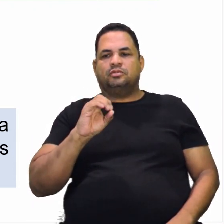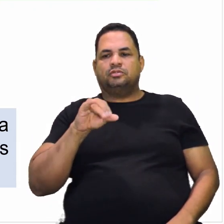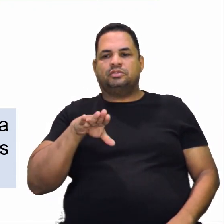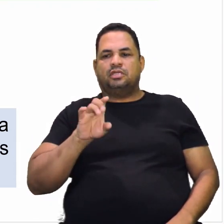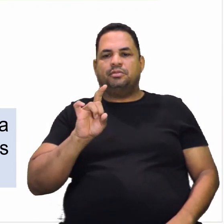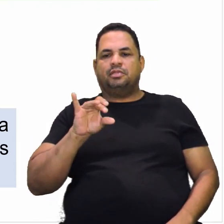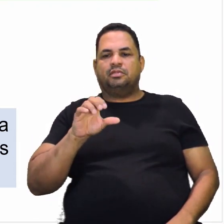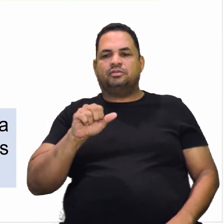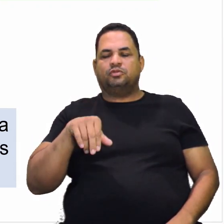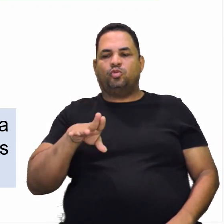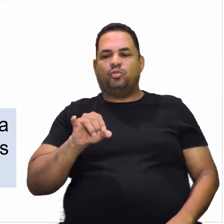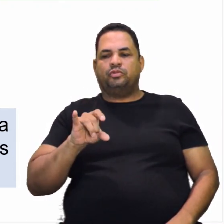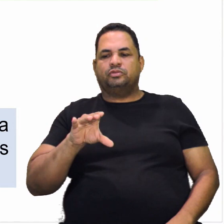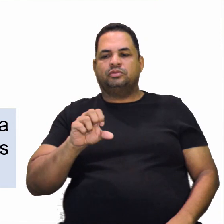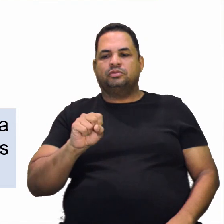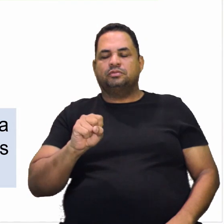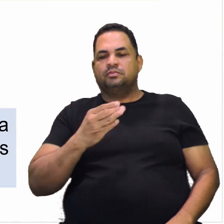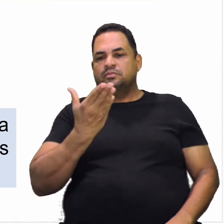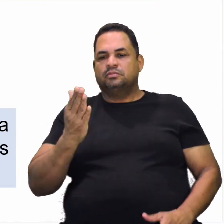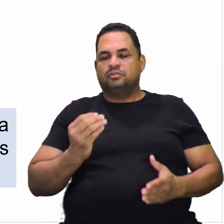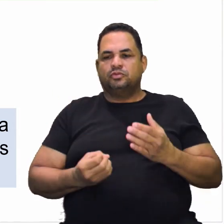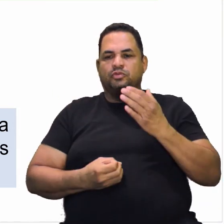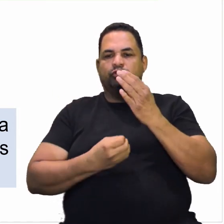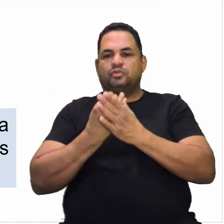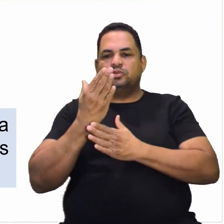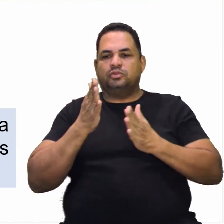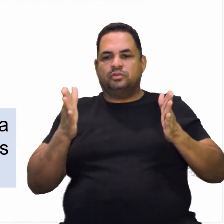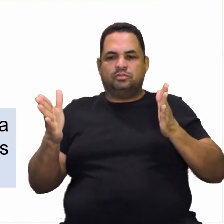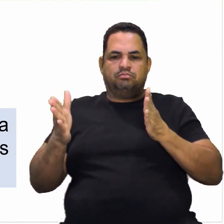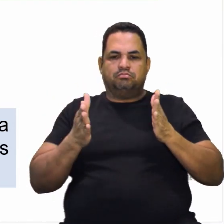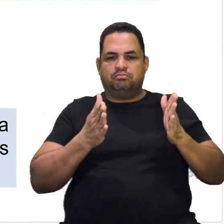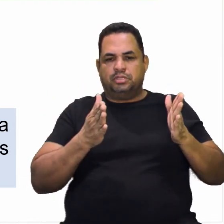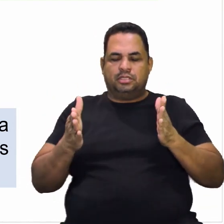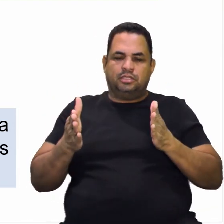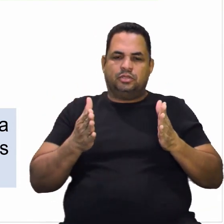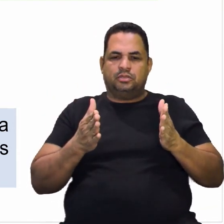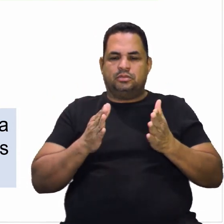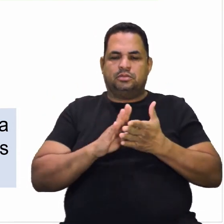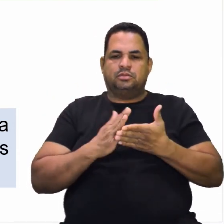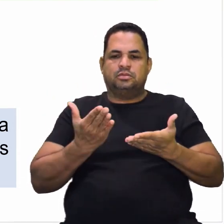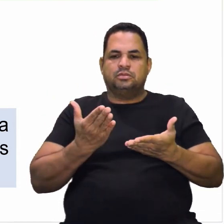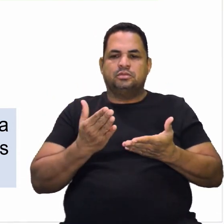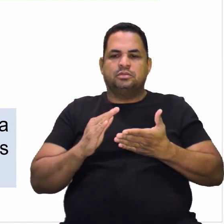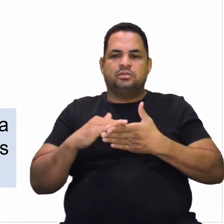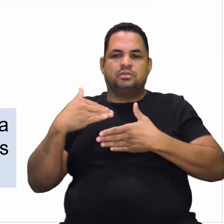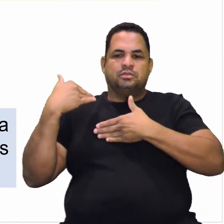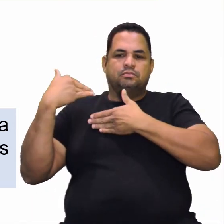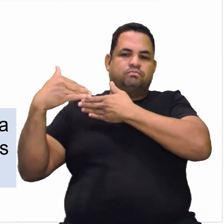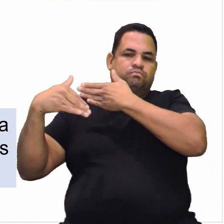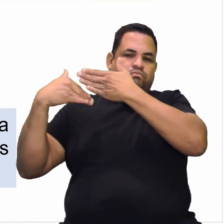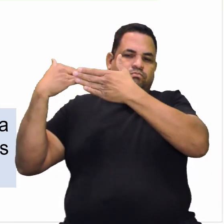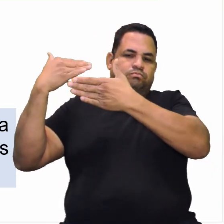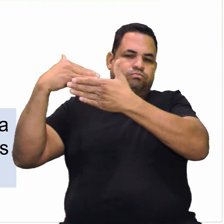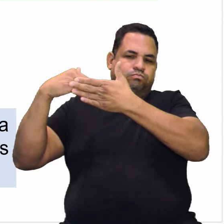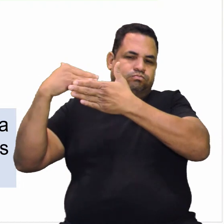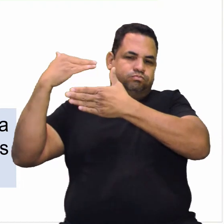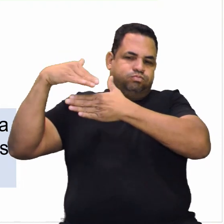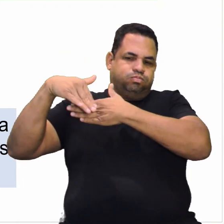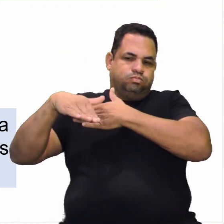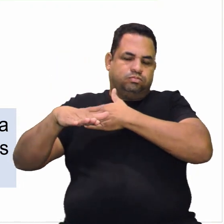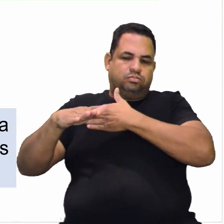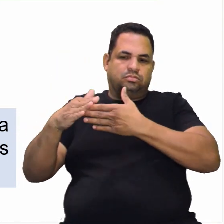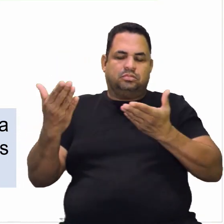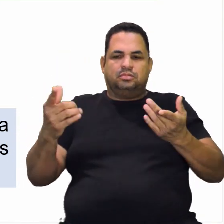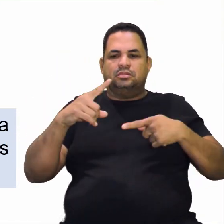os núbios, que surgiram num período ainda lá na pré-história, num paleolítico lá na pré-história, porque eles não